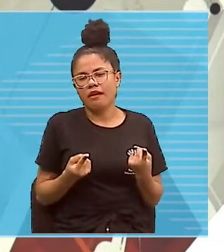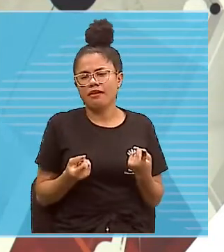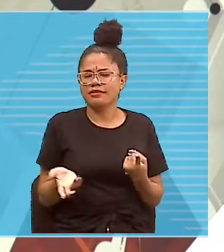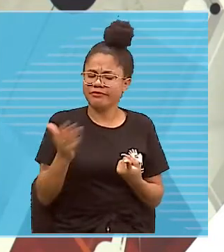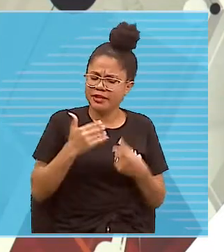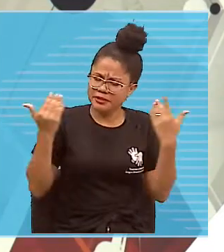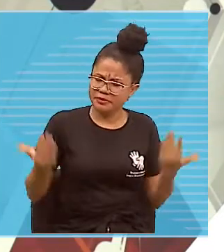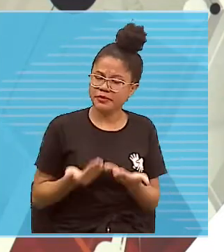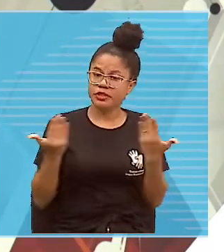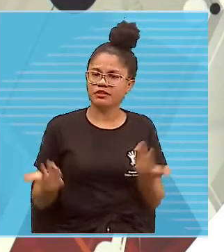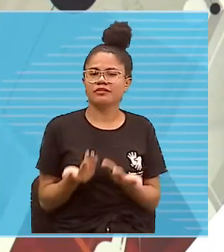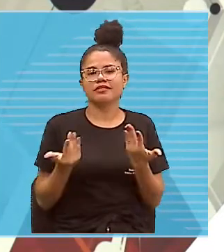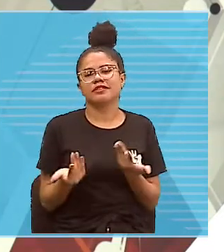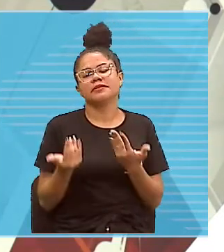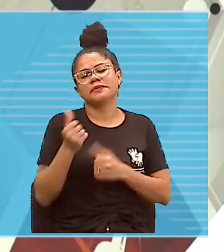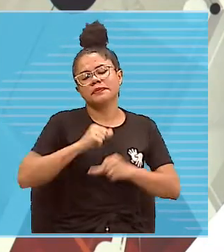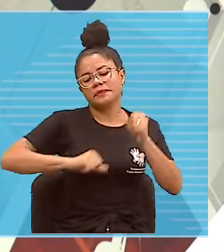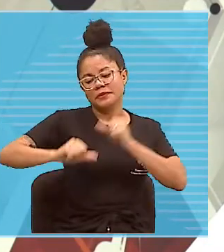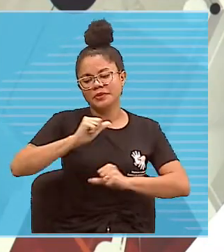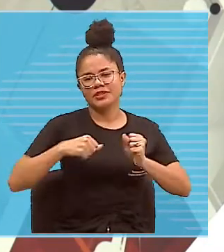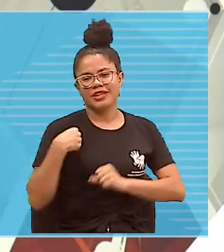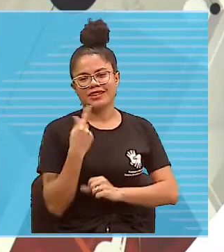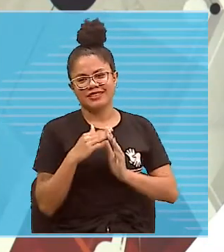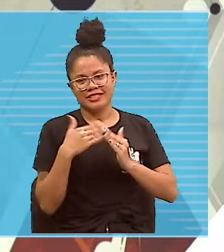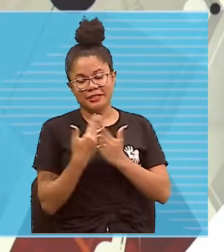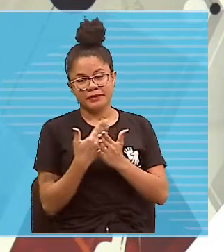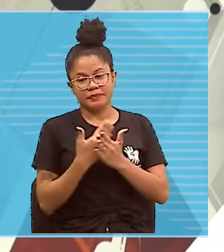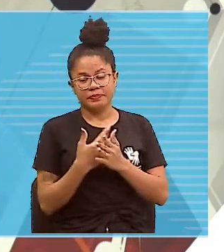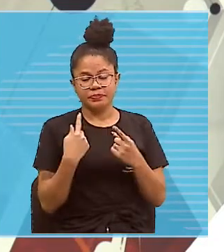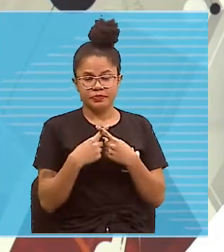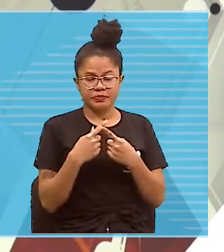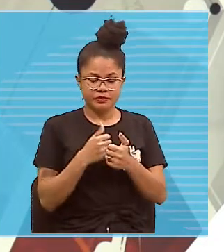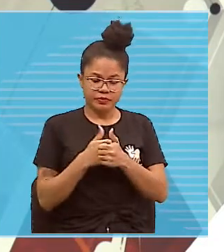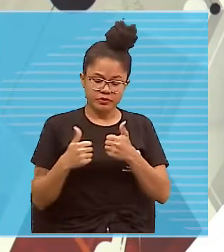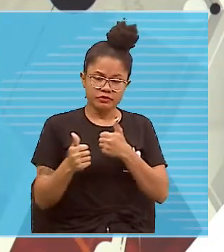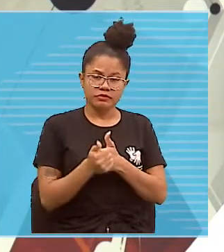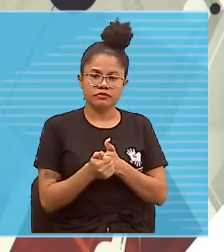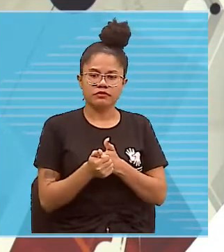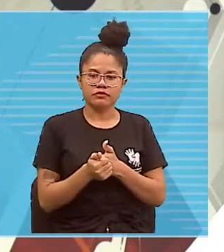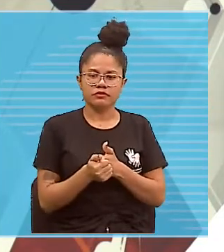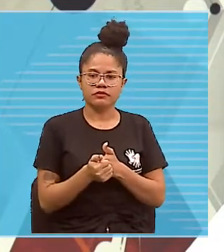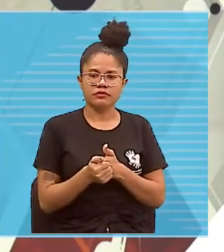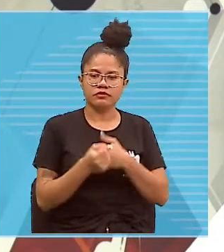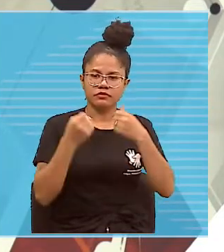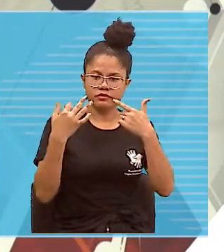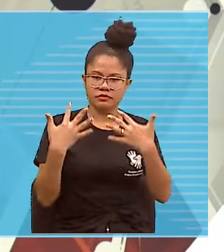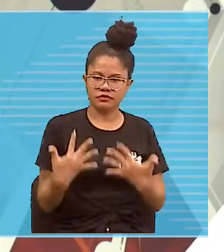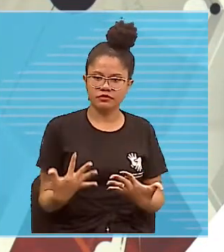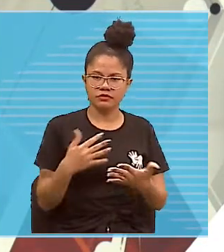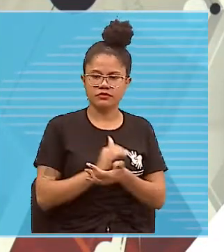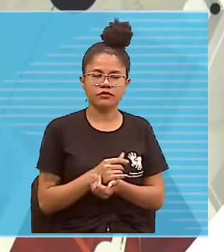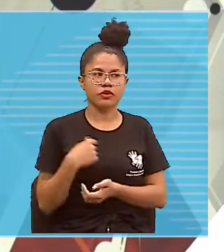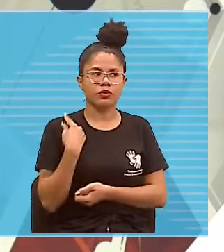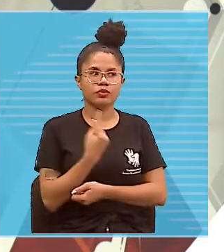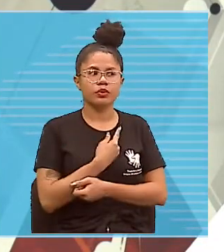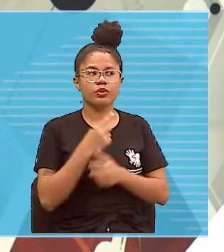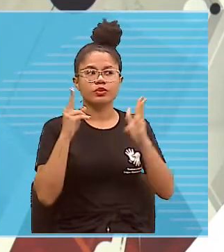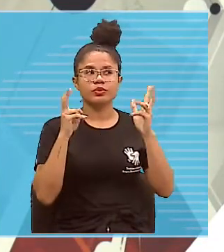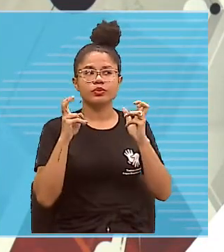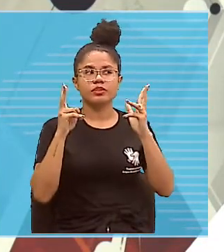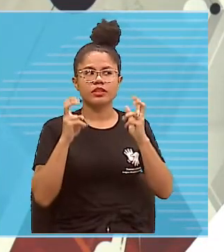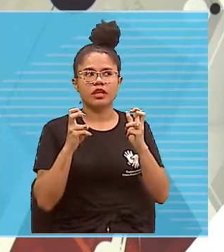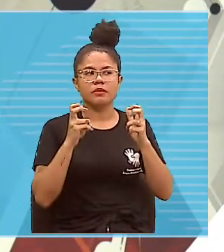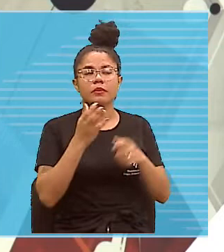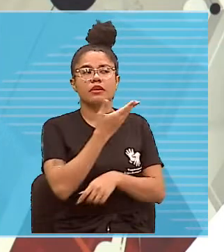tentar modificar ali o nosso espaço escolar, porque o protagonismo juvenil fala disso. O nosso tema é esse: